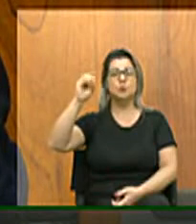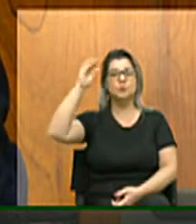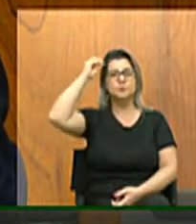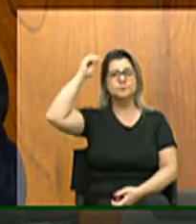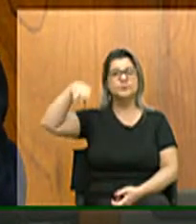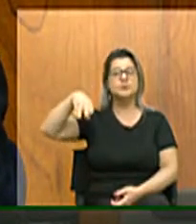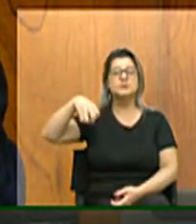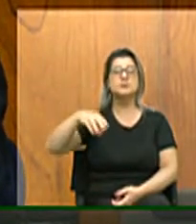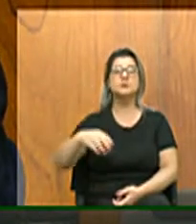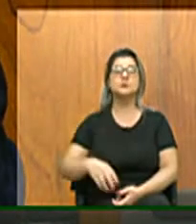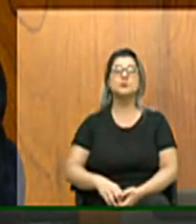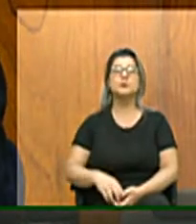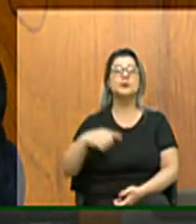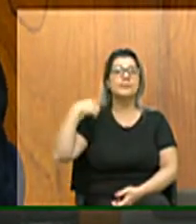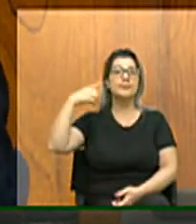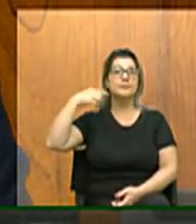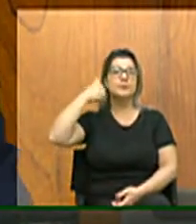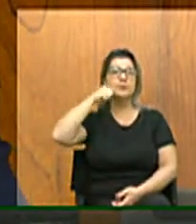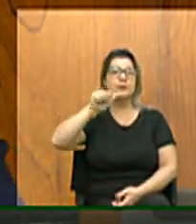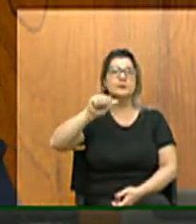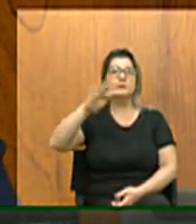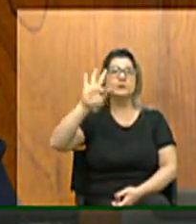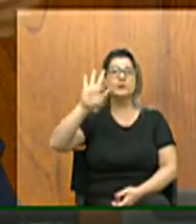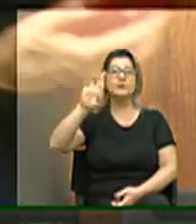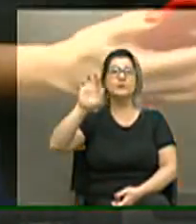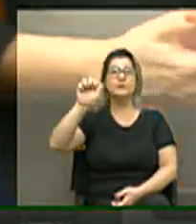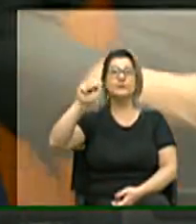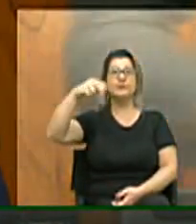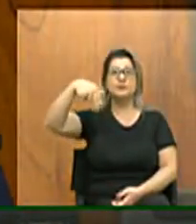Desiste o deputado Paparico. Deputada Franciane Bayer.